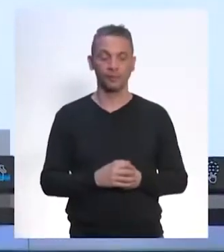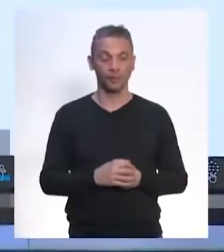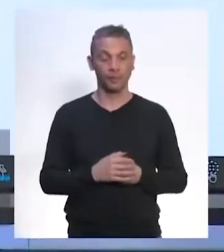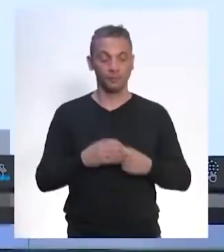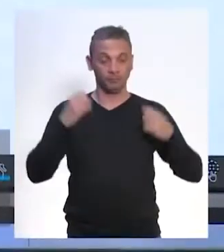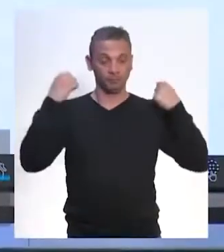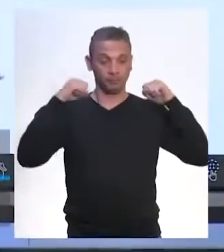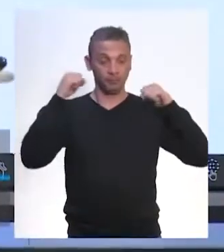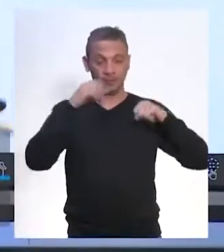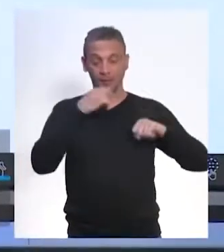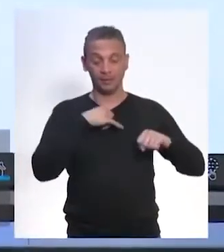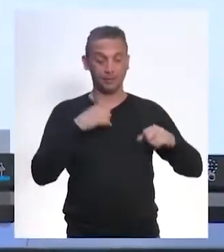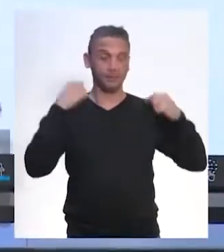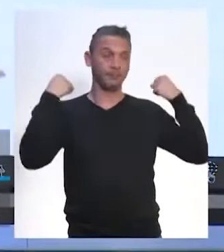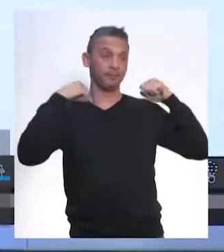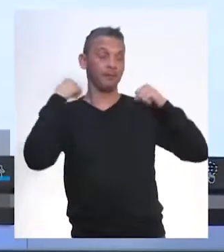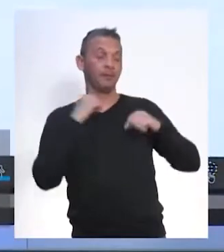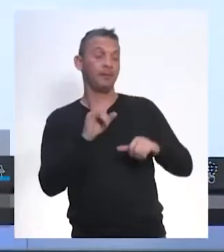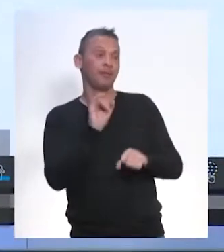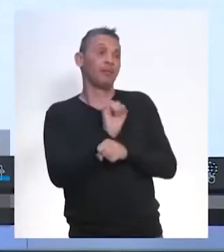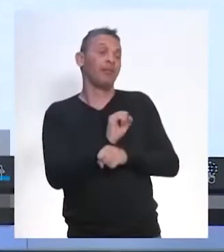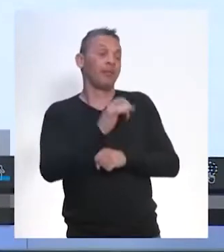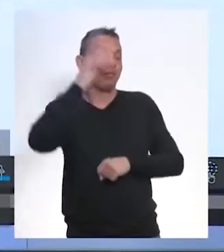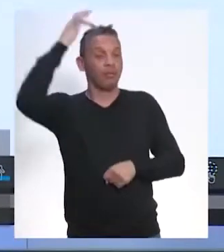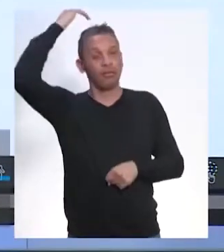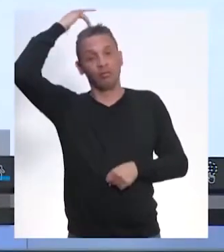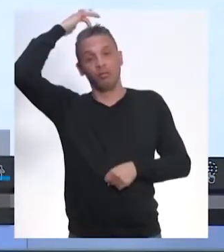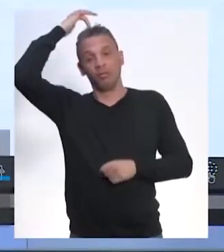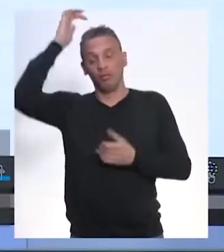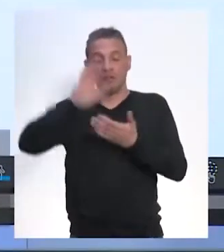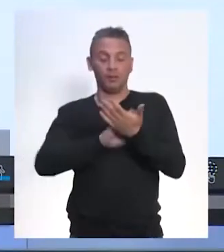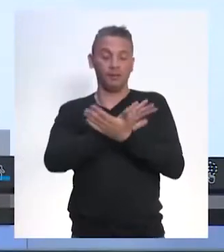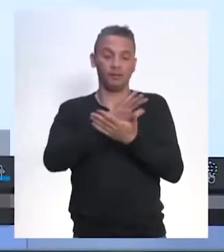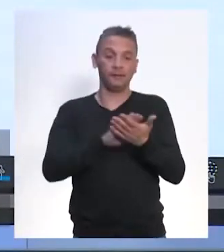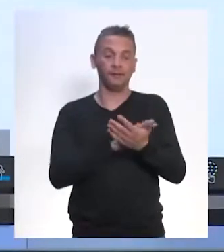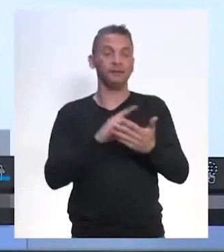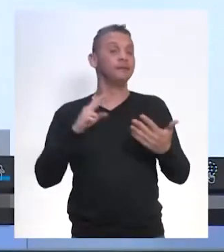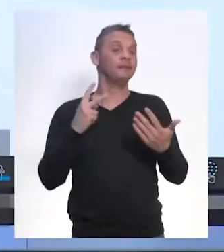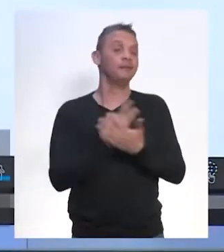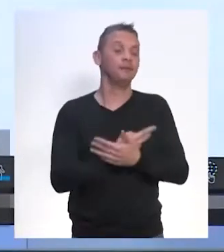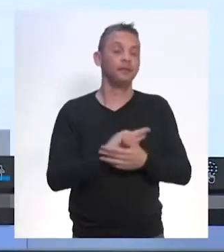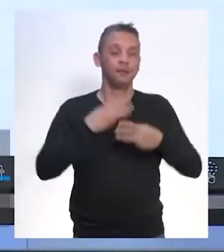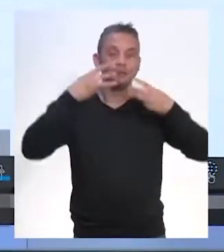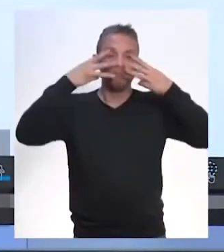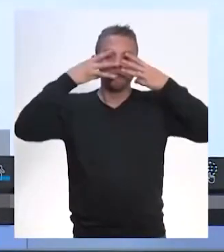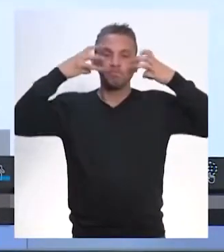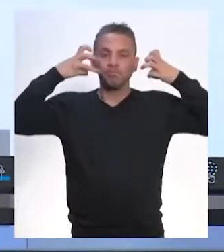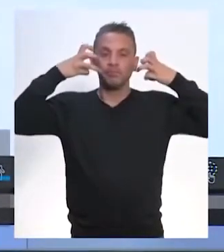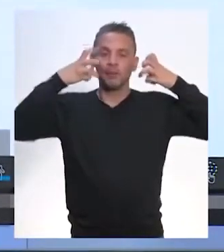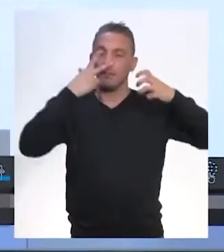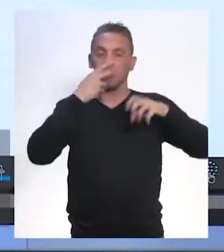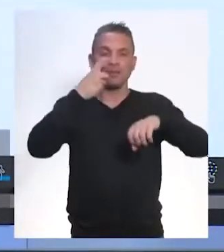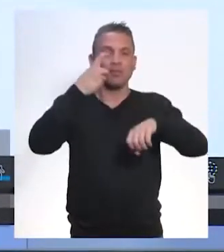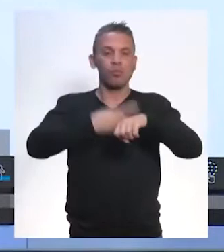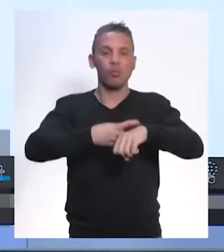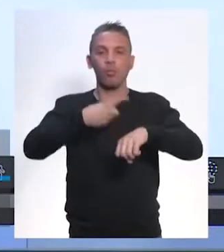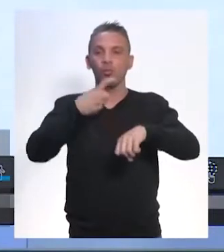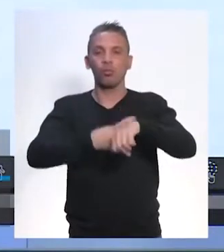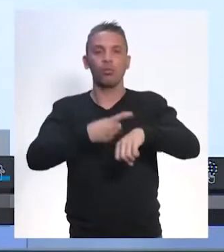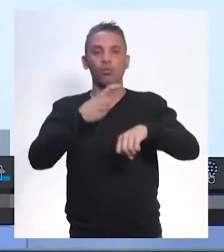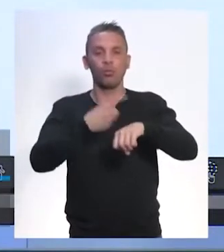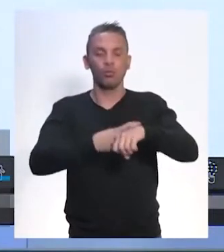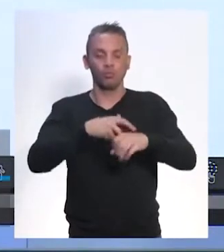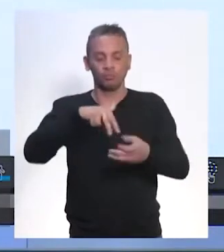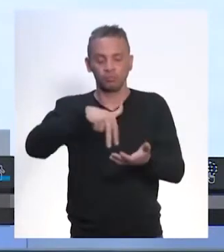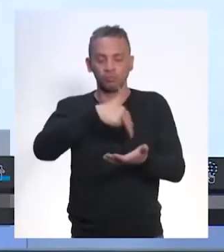Quando a gente fica muito tempo sem dançar também, acontece isso, a musculatura ela vai enrijecendo de novo. Então, muitos movimentos que você